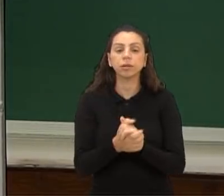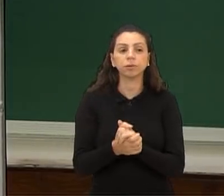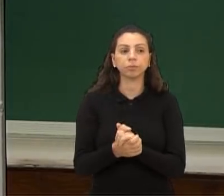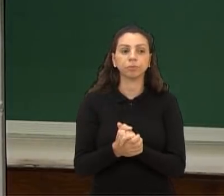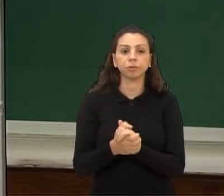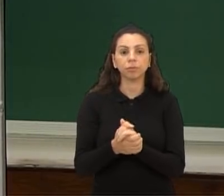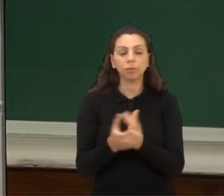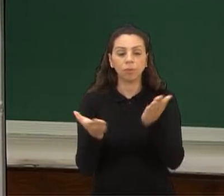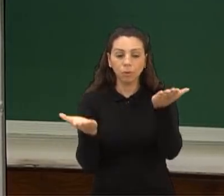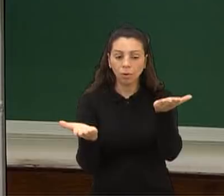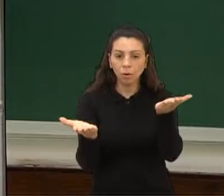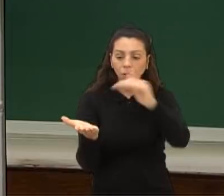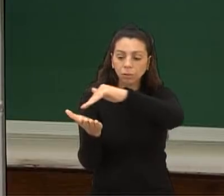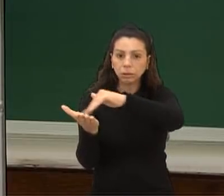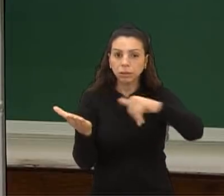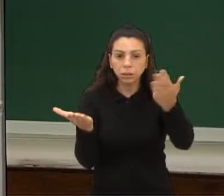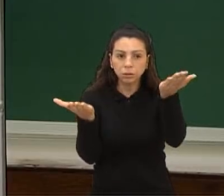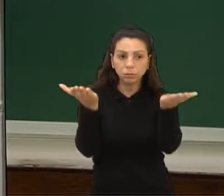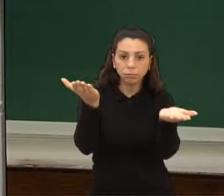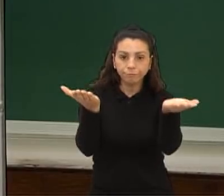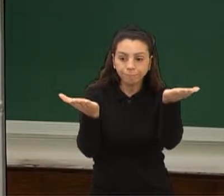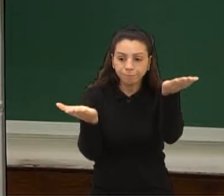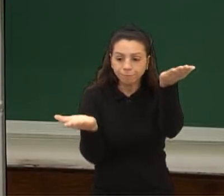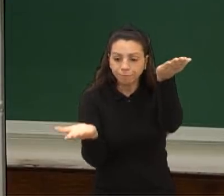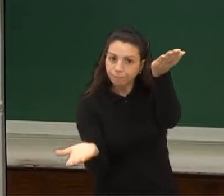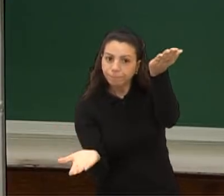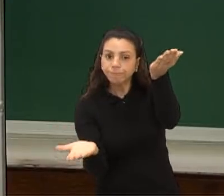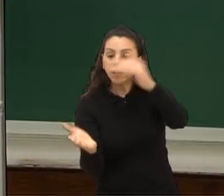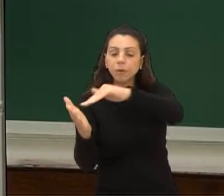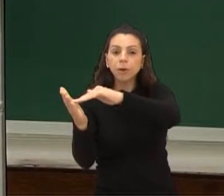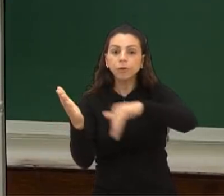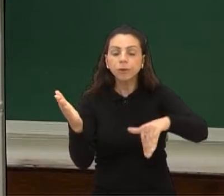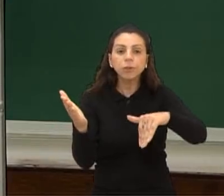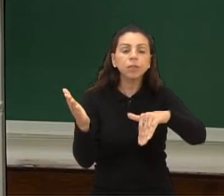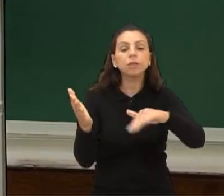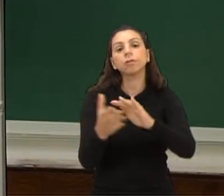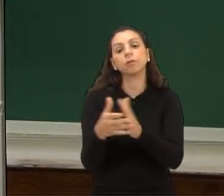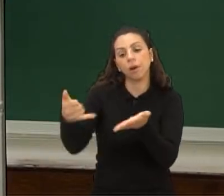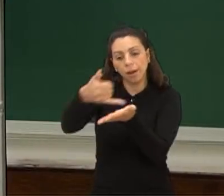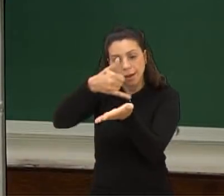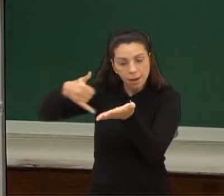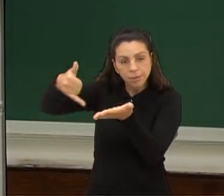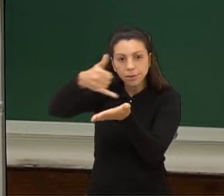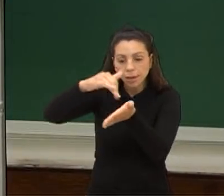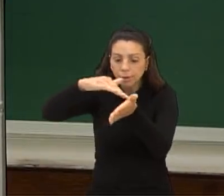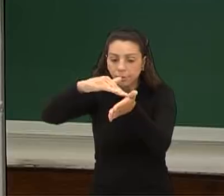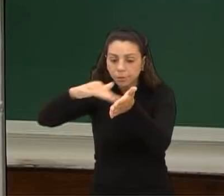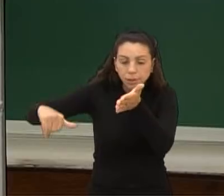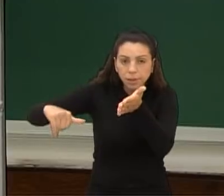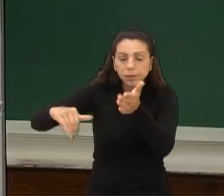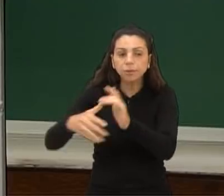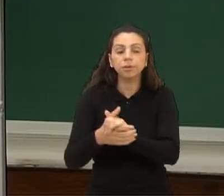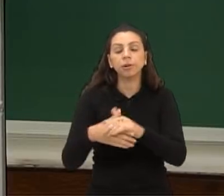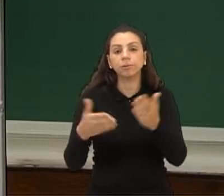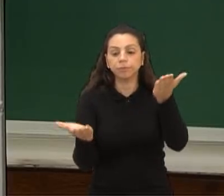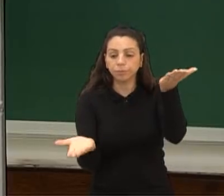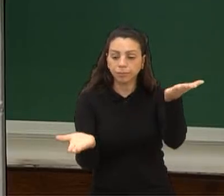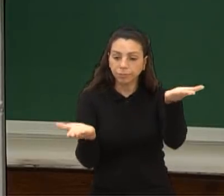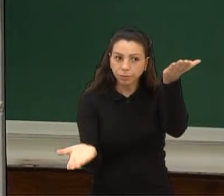5 quilos aqui no segundo membro também. Tudo bem? Aí, veja. Agora, a gente tem que pensar